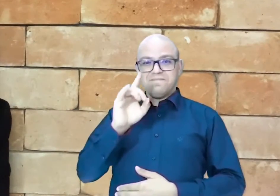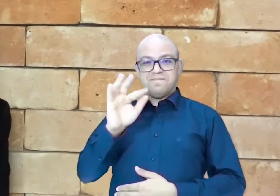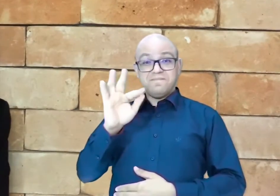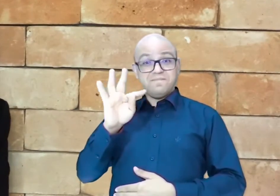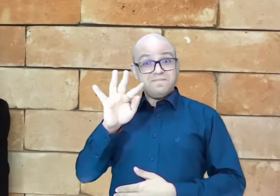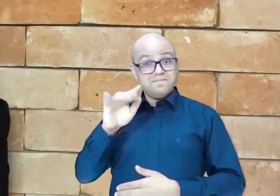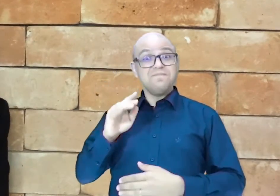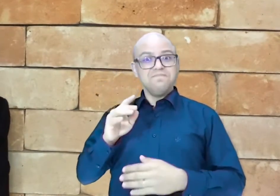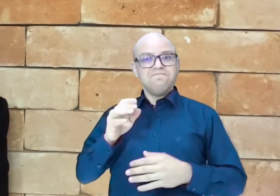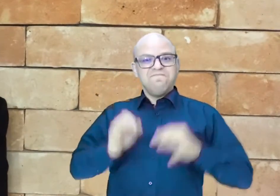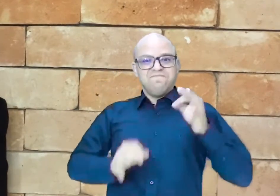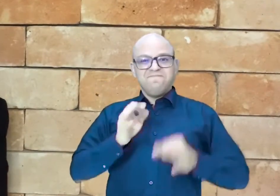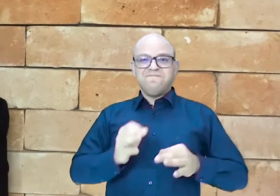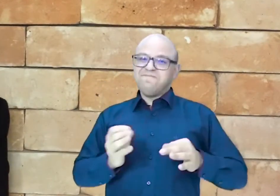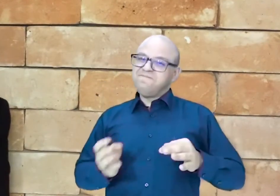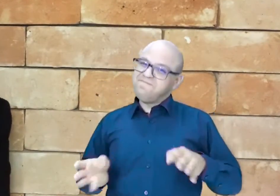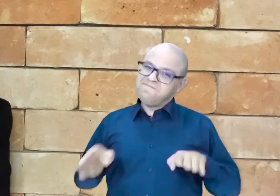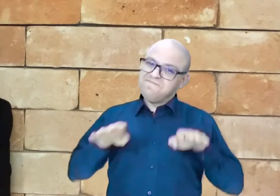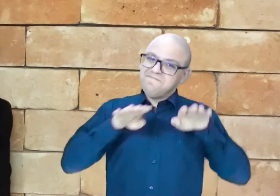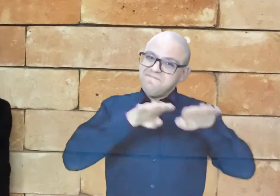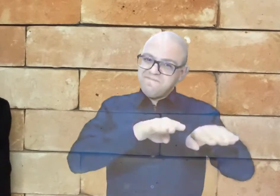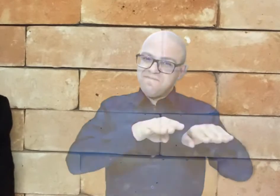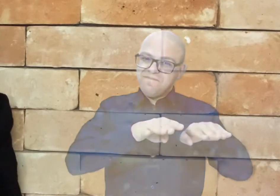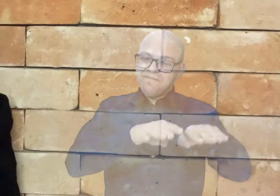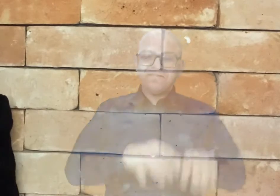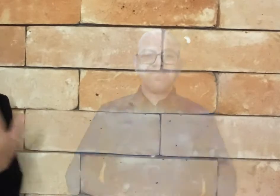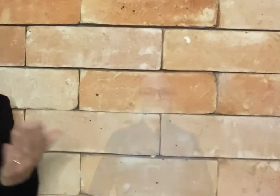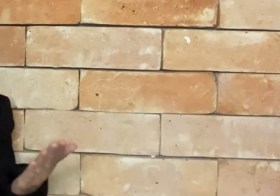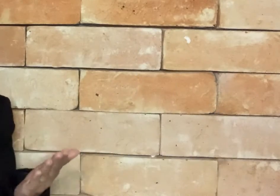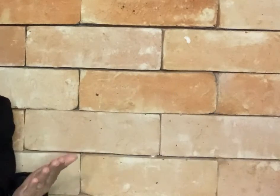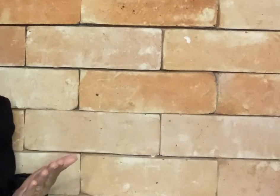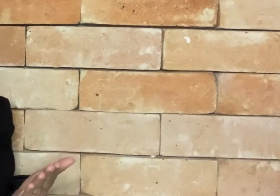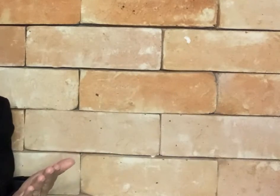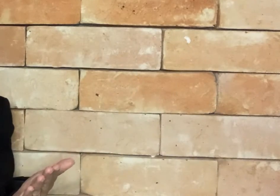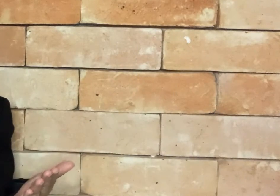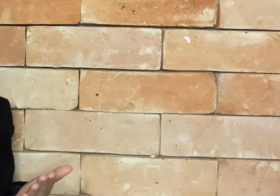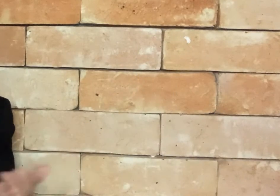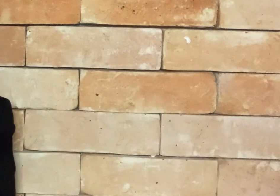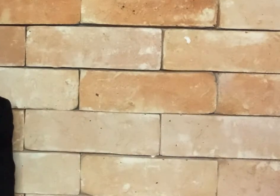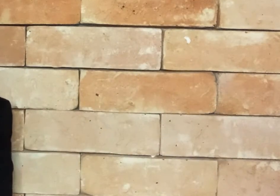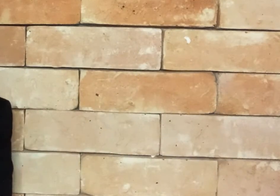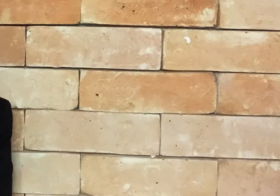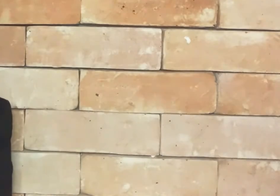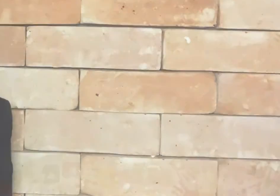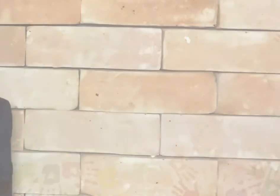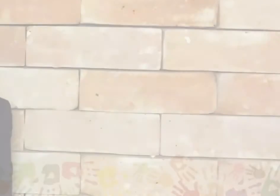TJDFT, Justiça Inclusiva. Nós falamos essa língua.